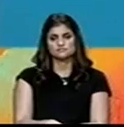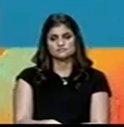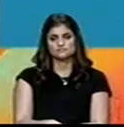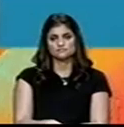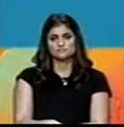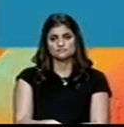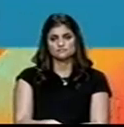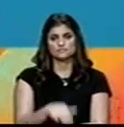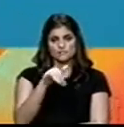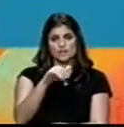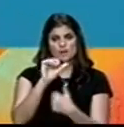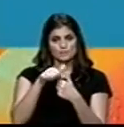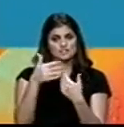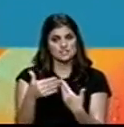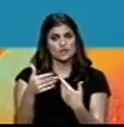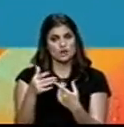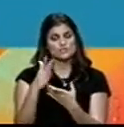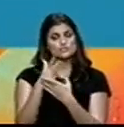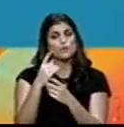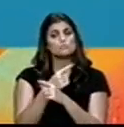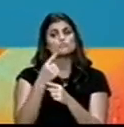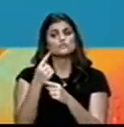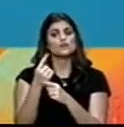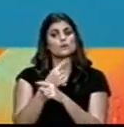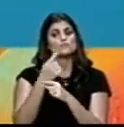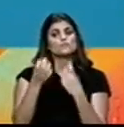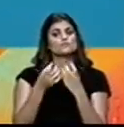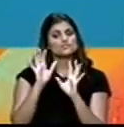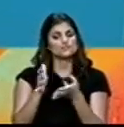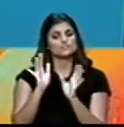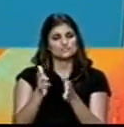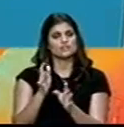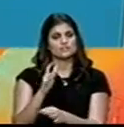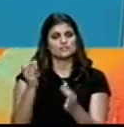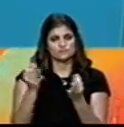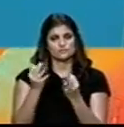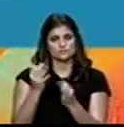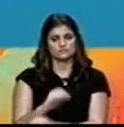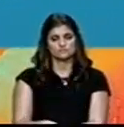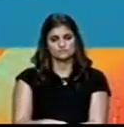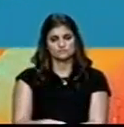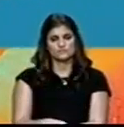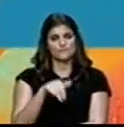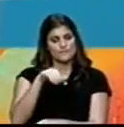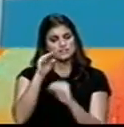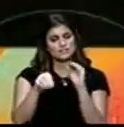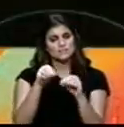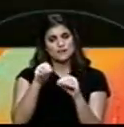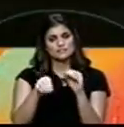Temos aqui olha, um só puseste as batatas agora. Porquê? Porque elas já estão cozidas. Já estão cozidas, exatamente. Okay. Vamos temperar